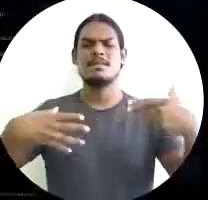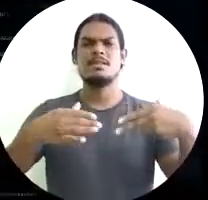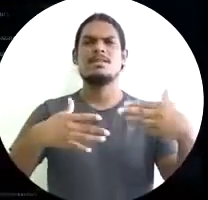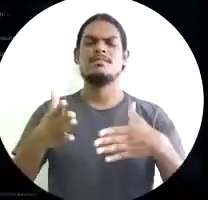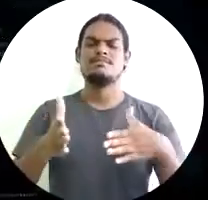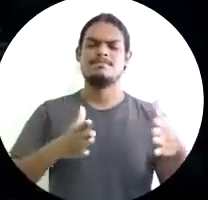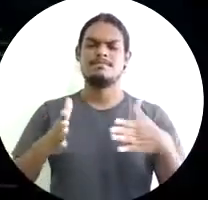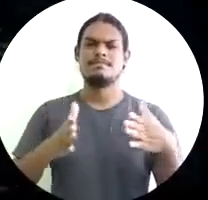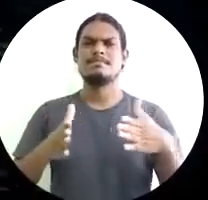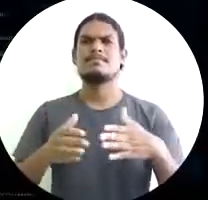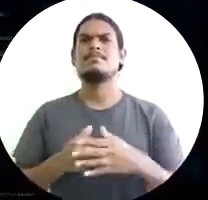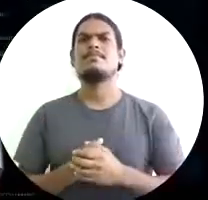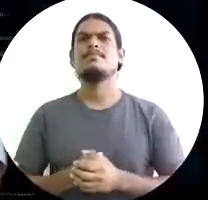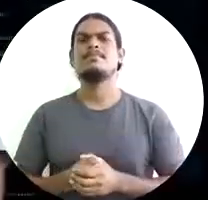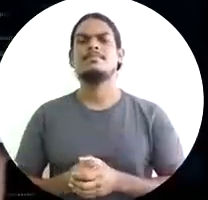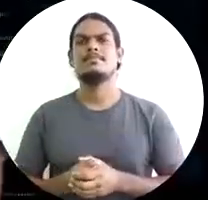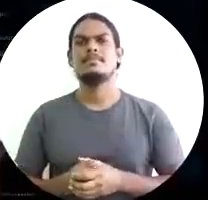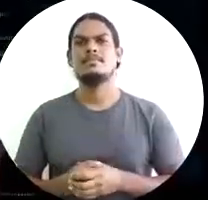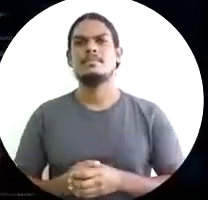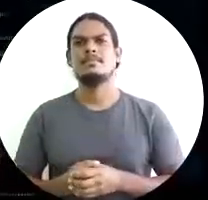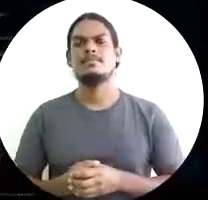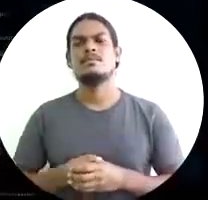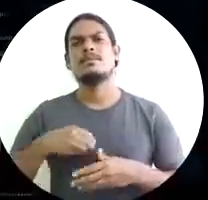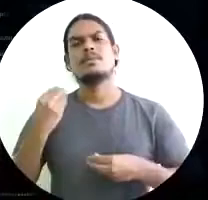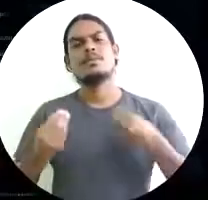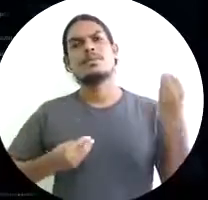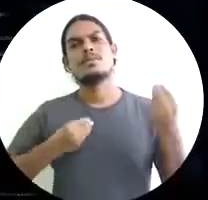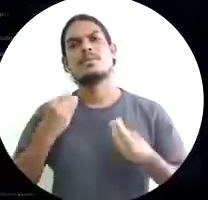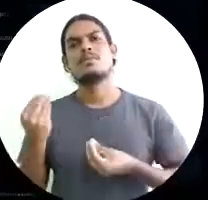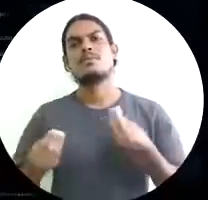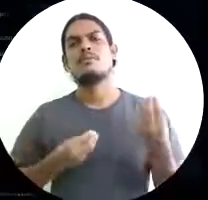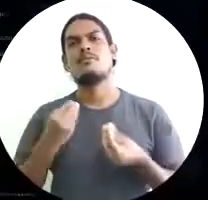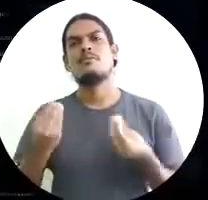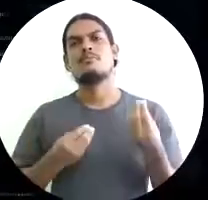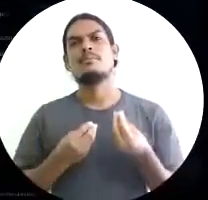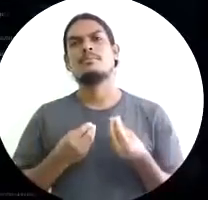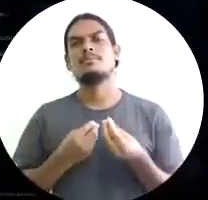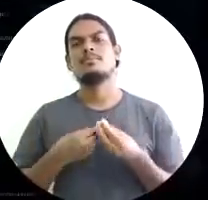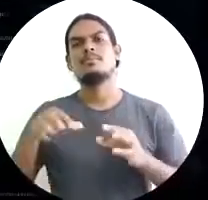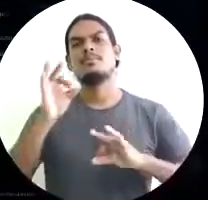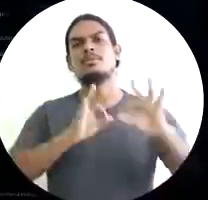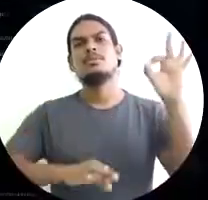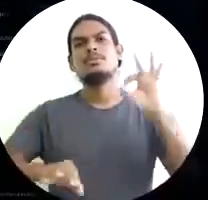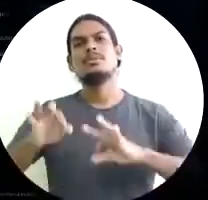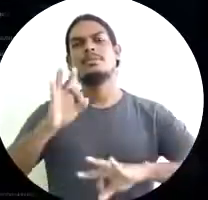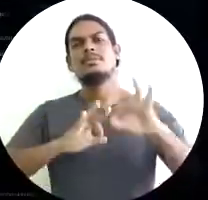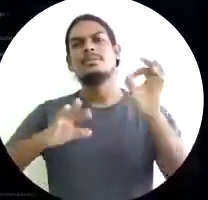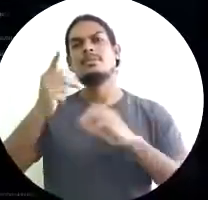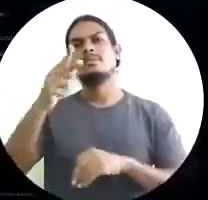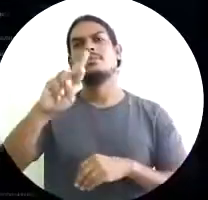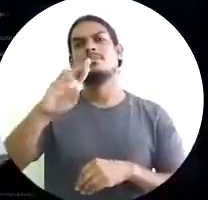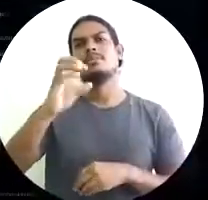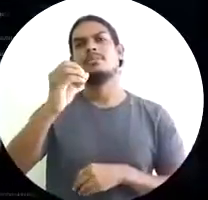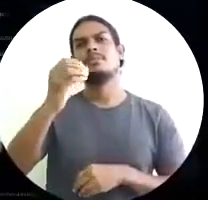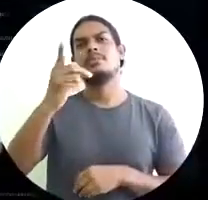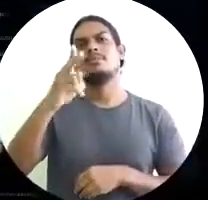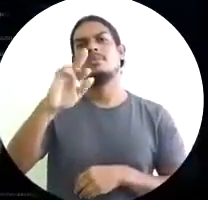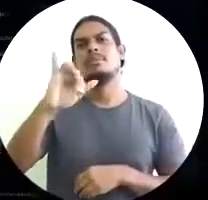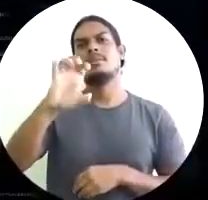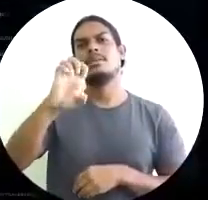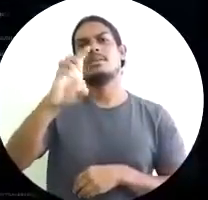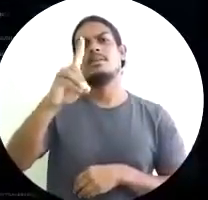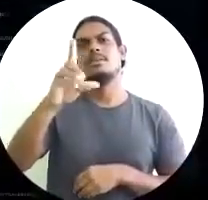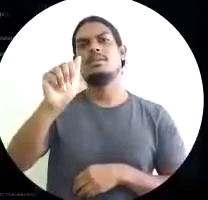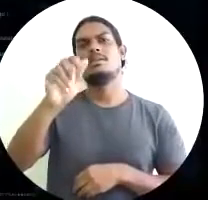atenção para elas. Então, como é que a gente define uma propriedade para o link